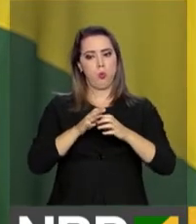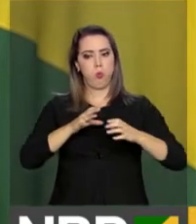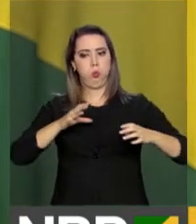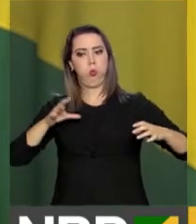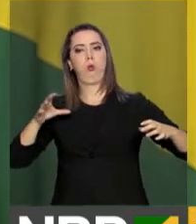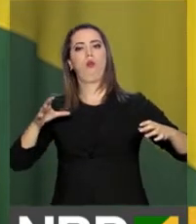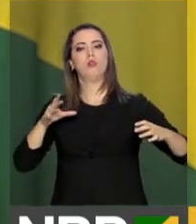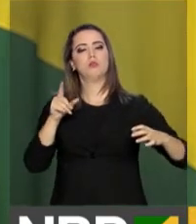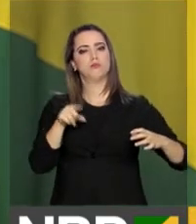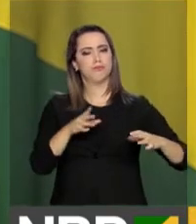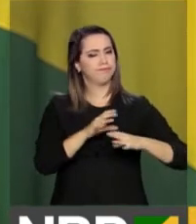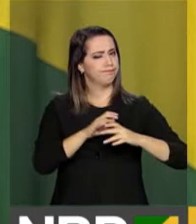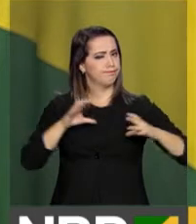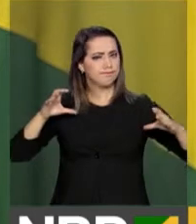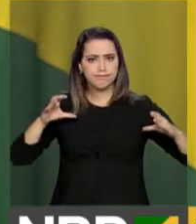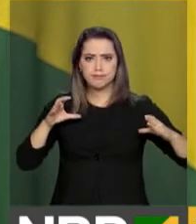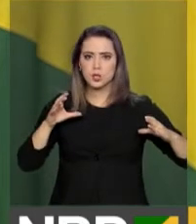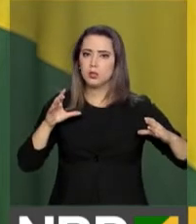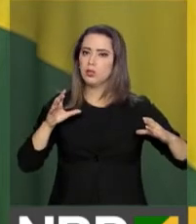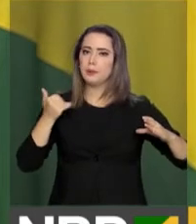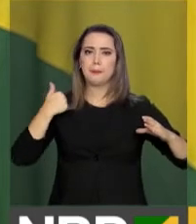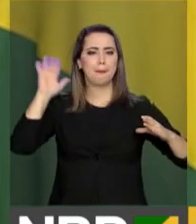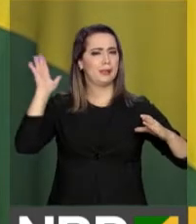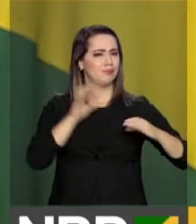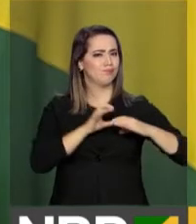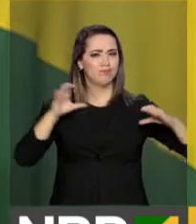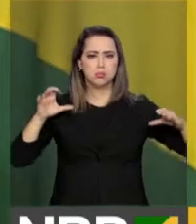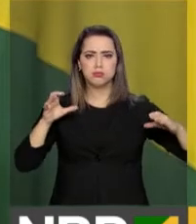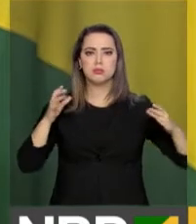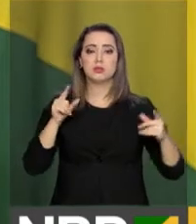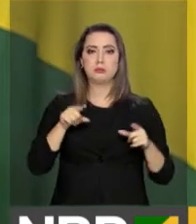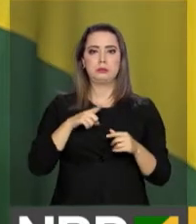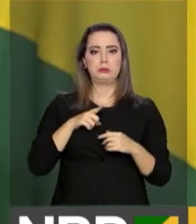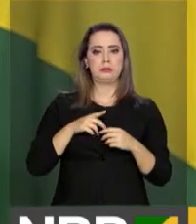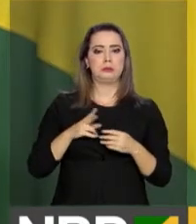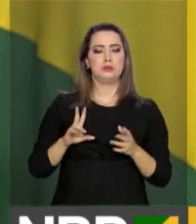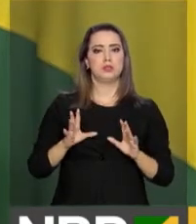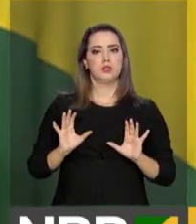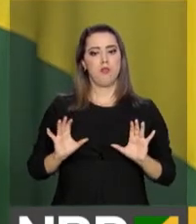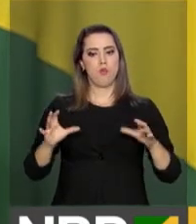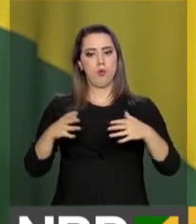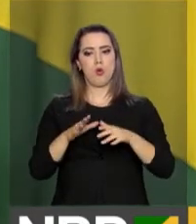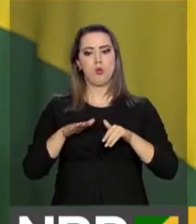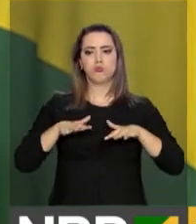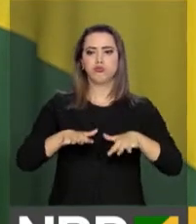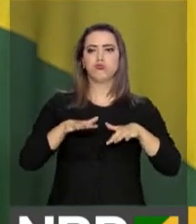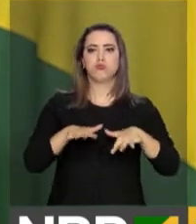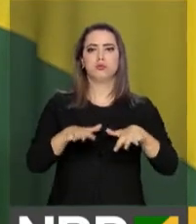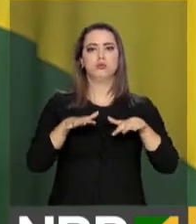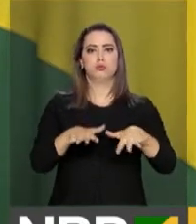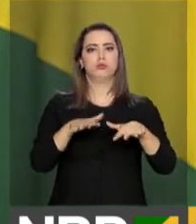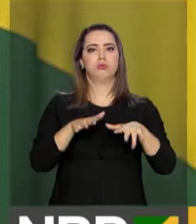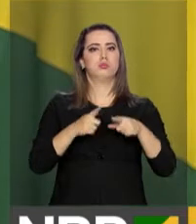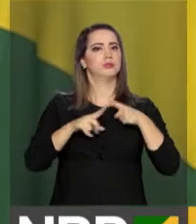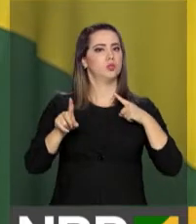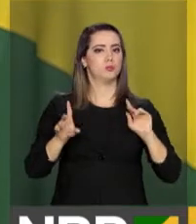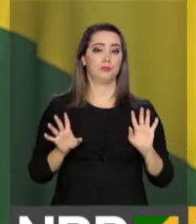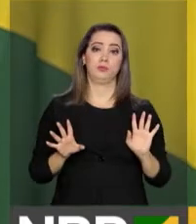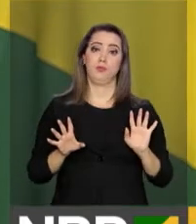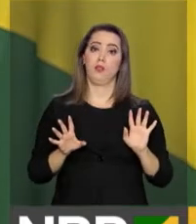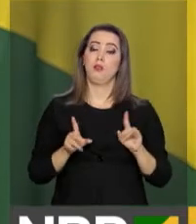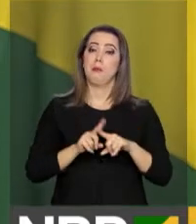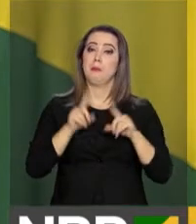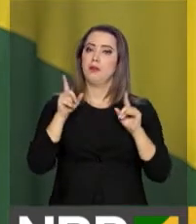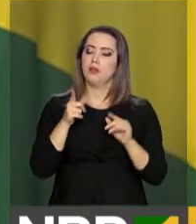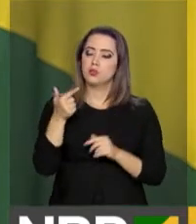e muito mais amplo a houve muita mobilização popular e é claro mais uma